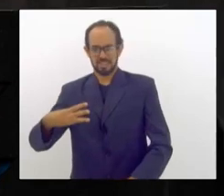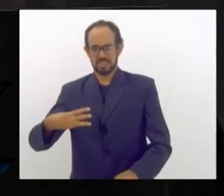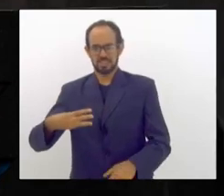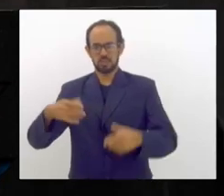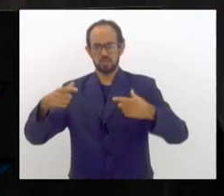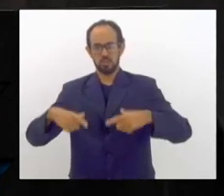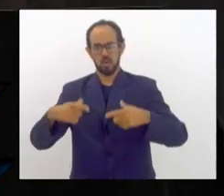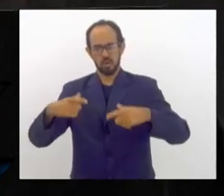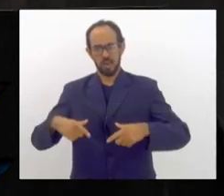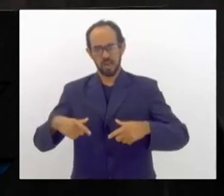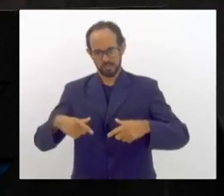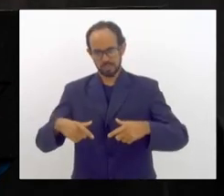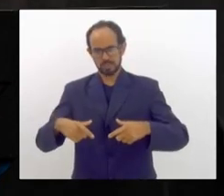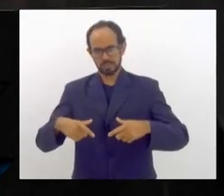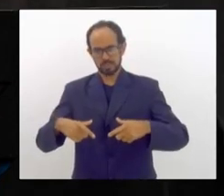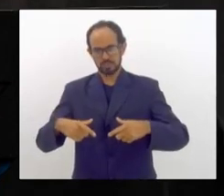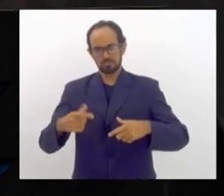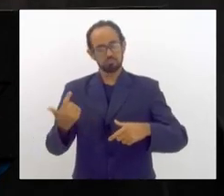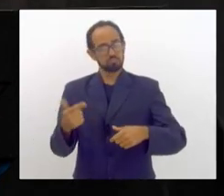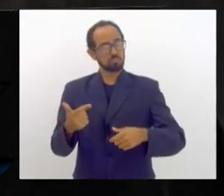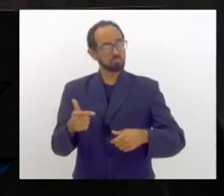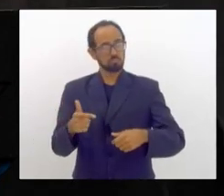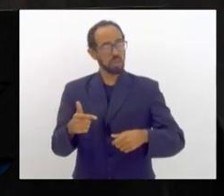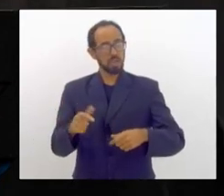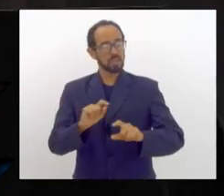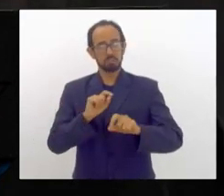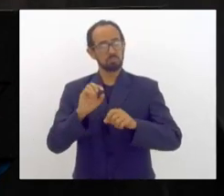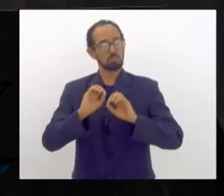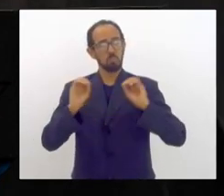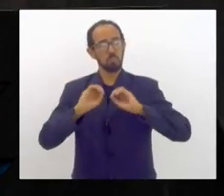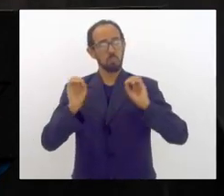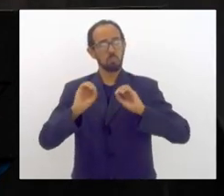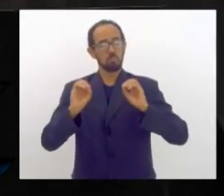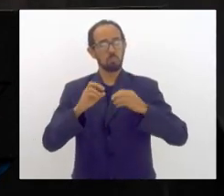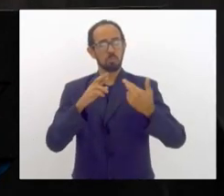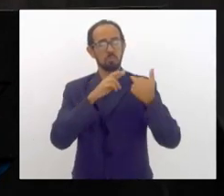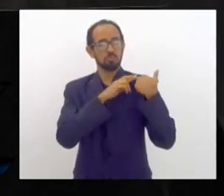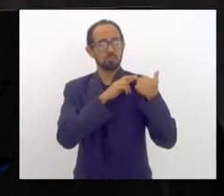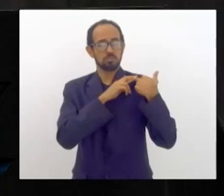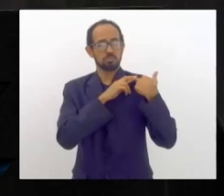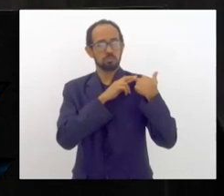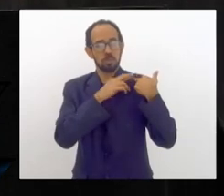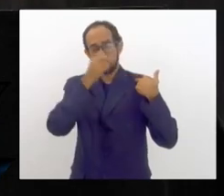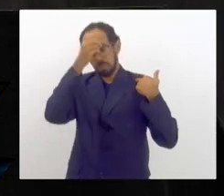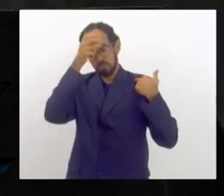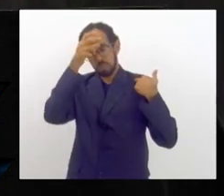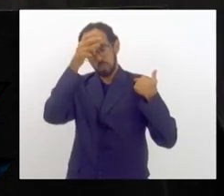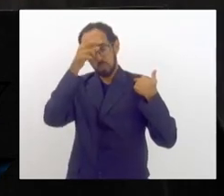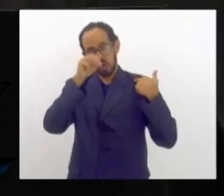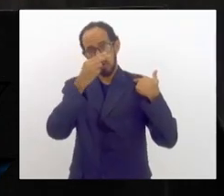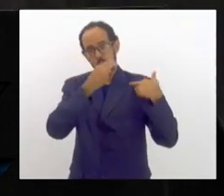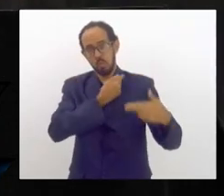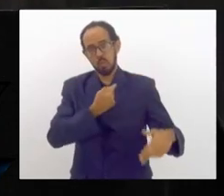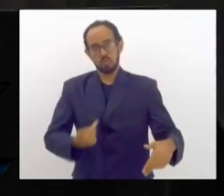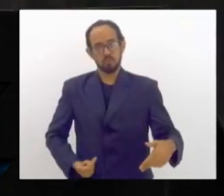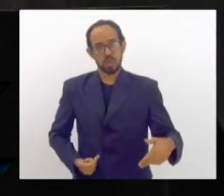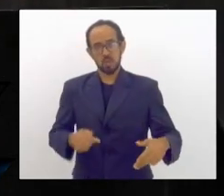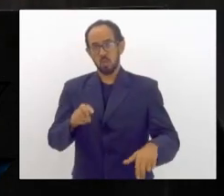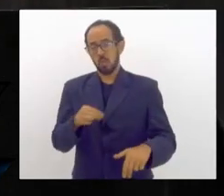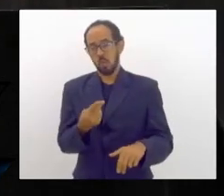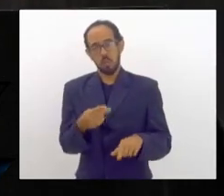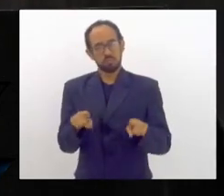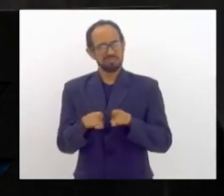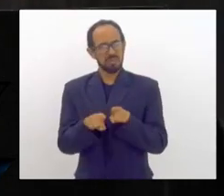locais atingidos estão sem definição de responsabilidade. Nem prefeitura, nem Estado, ou muito